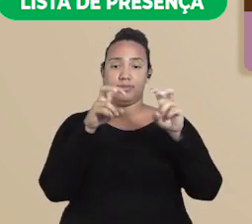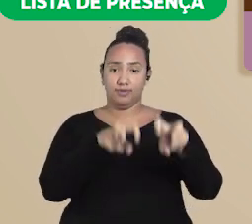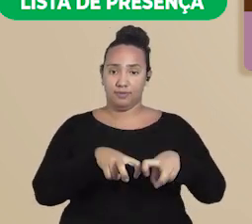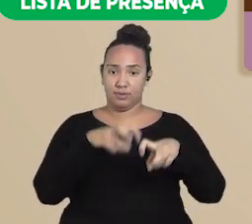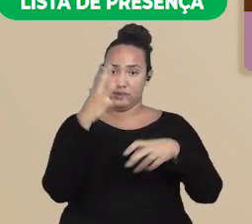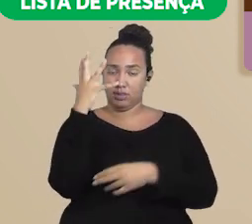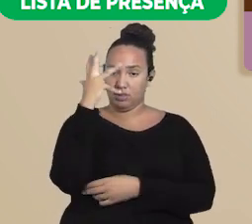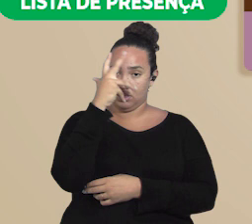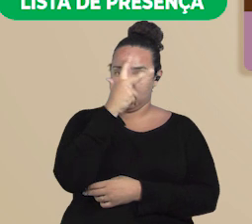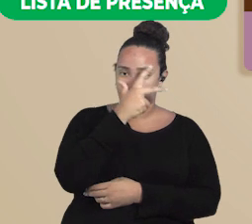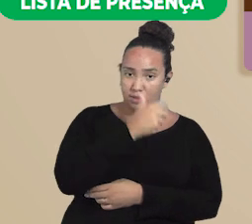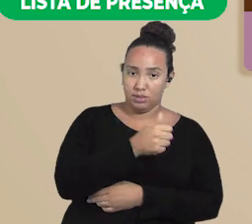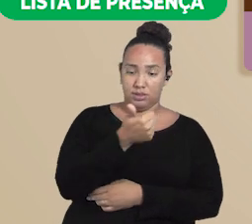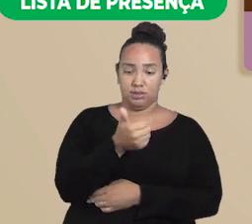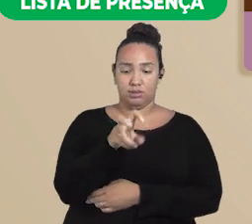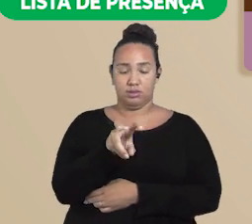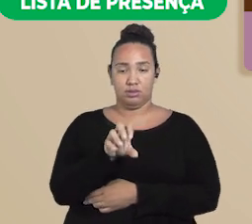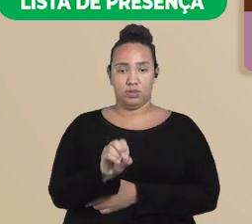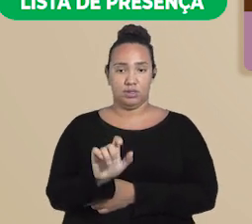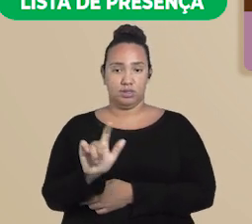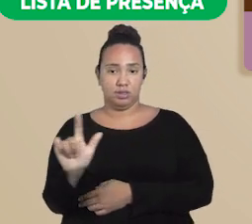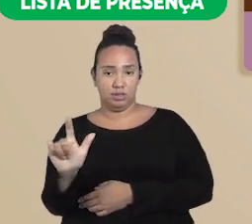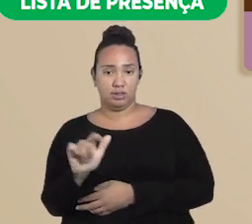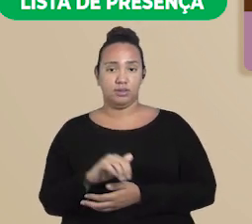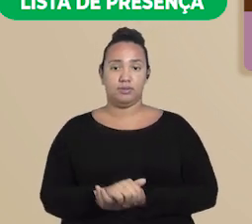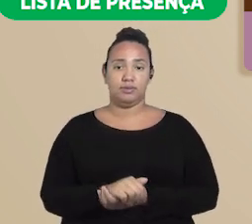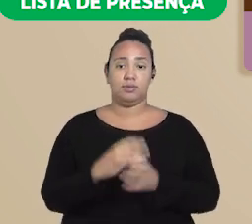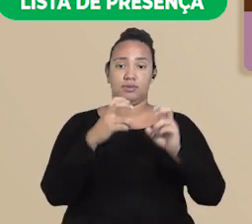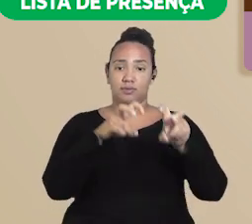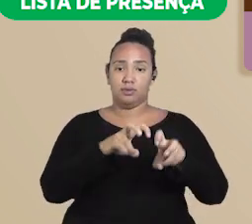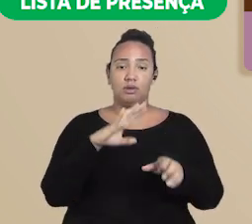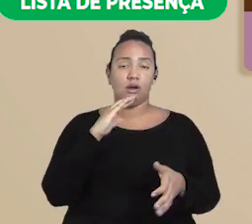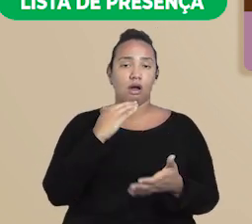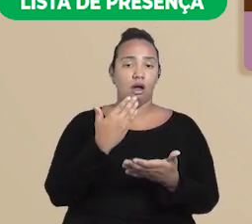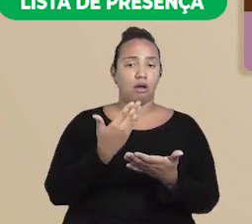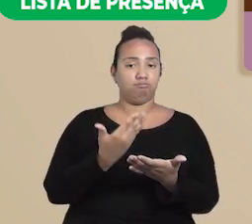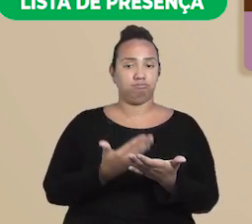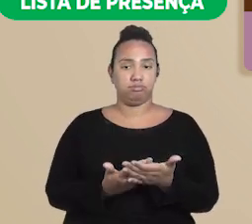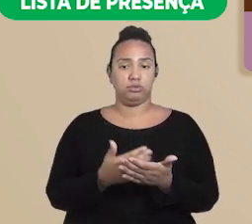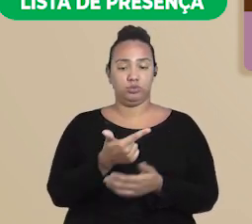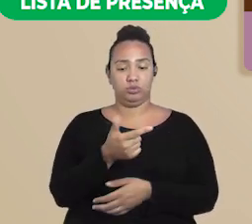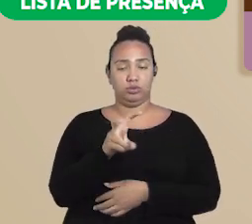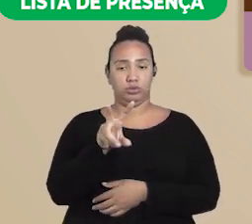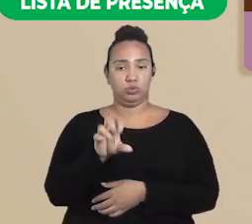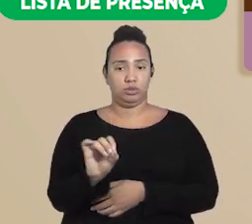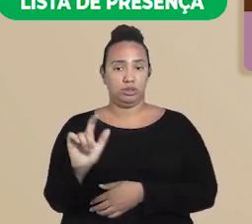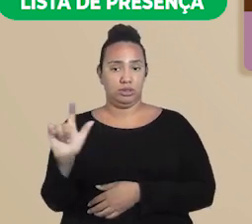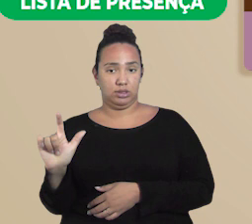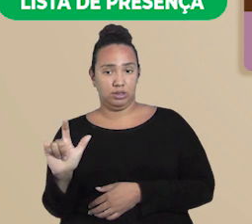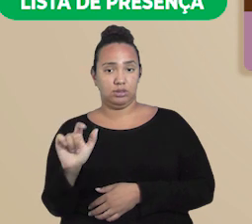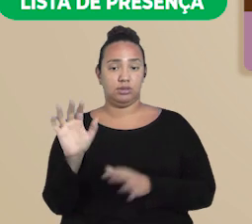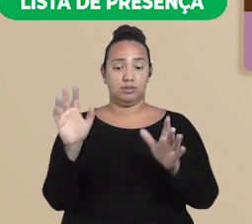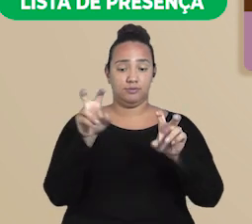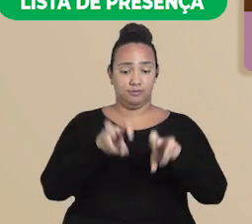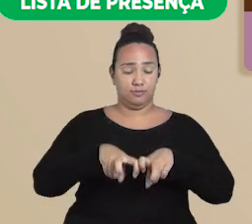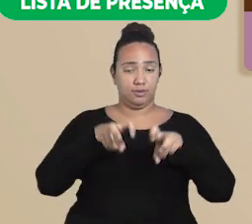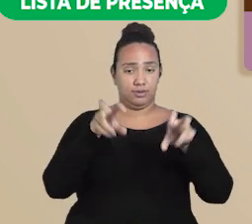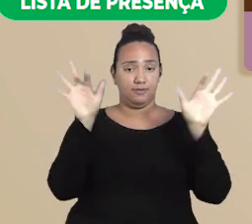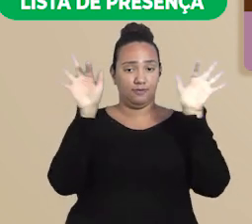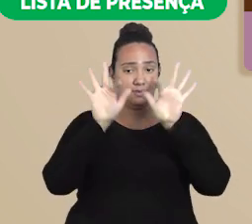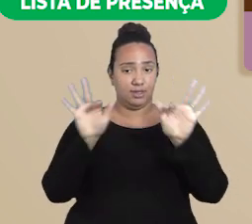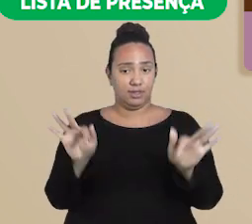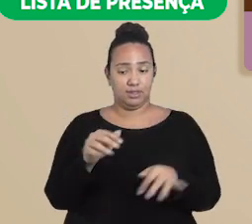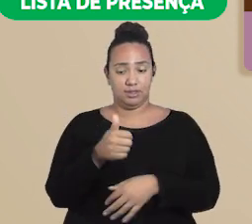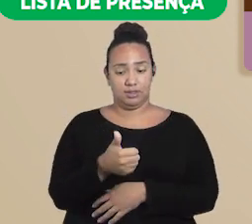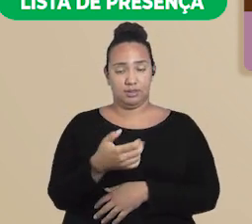leite na Fazenda Linda, 150 litros, a Fazenda Encanto, 250 litros e a Fazenda